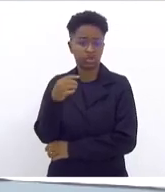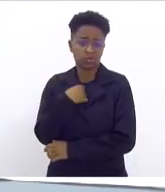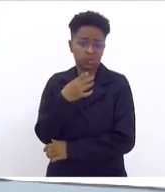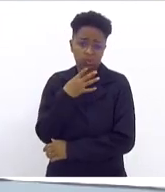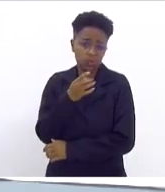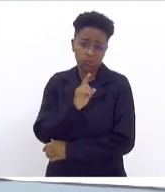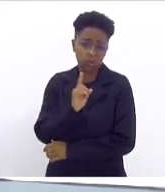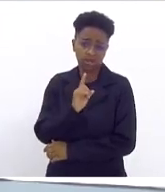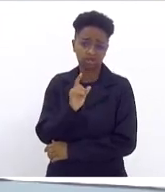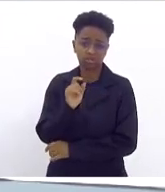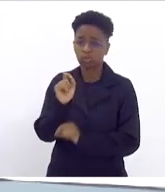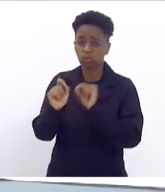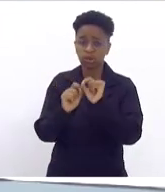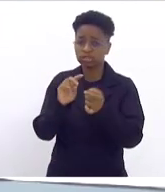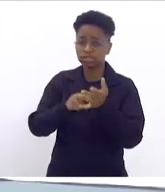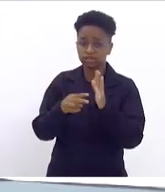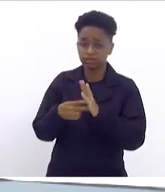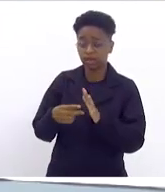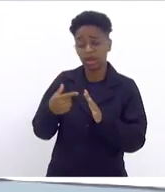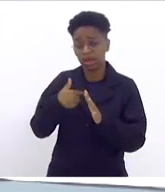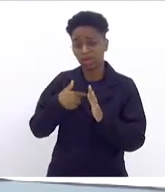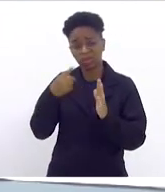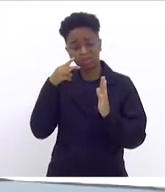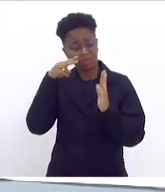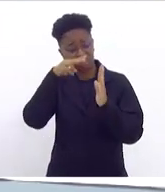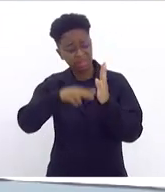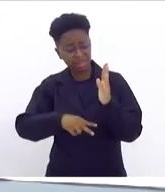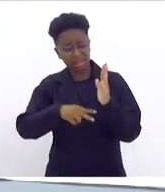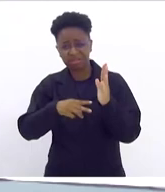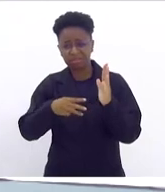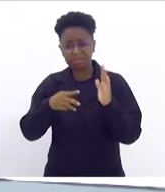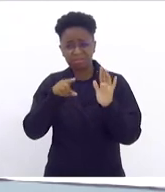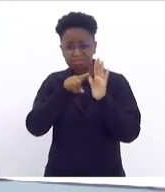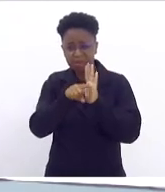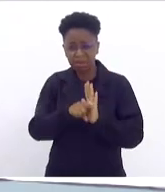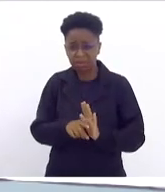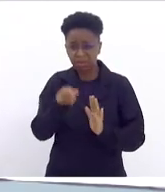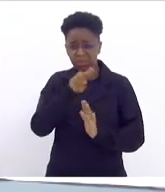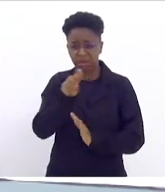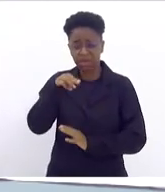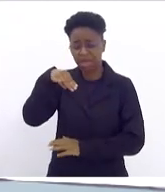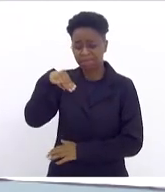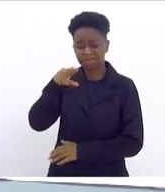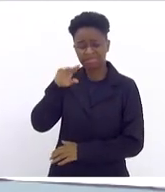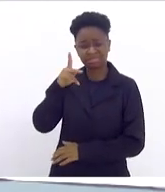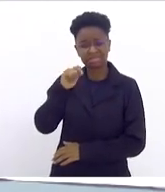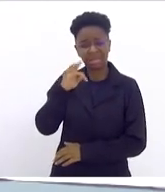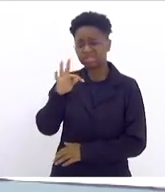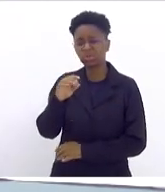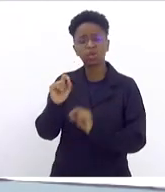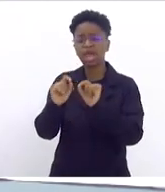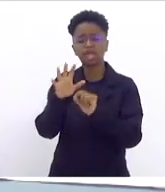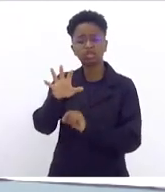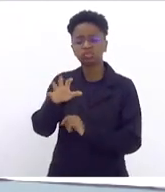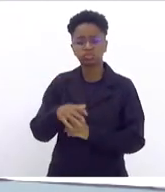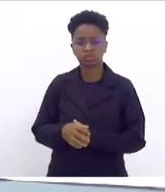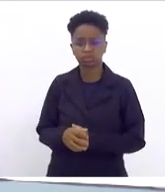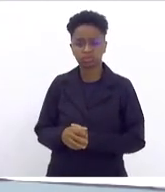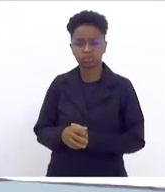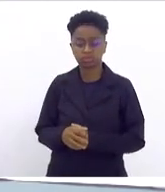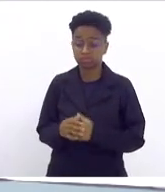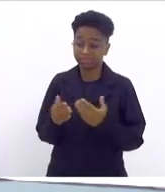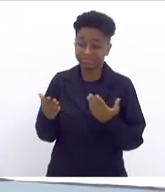queria dizer, eu estranho um questionário que se chame M-chat, porque ninguém vai saber o que é. Então,